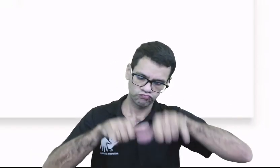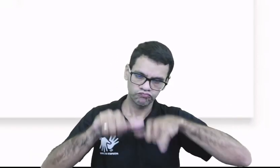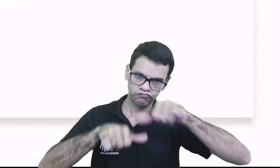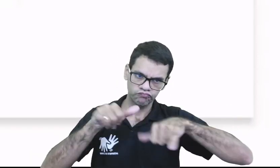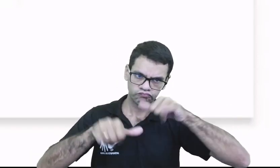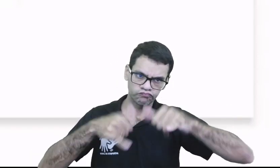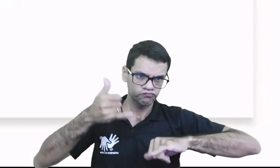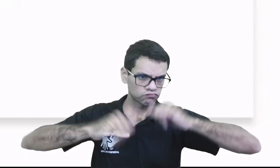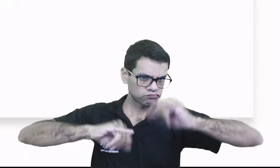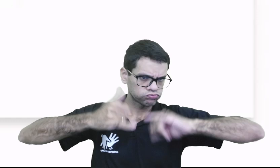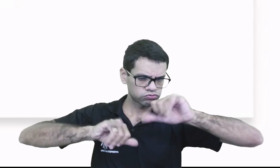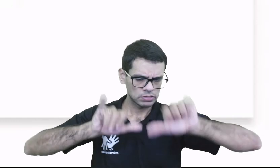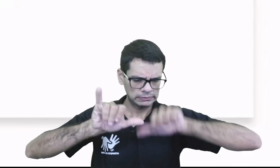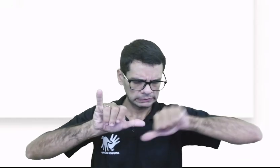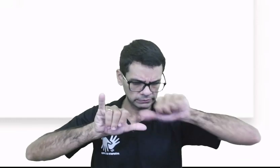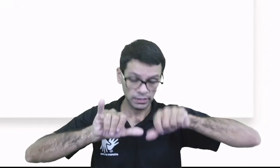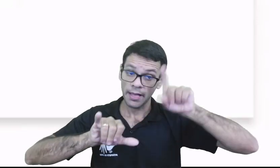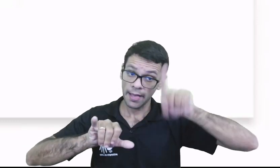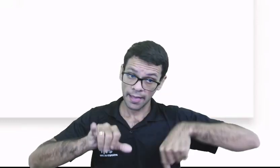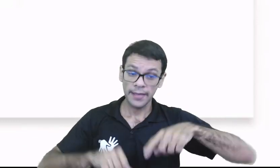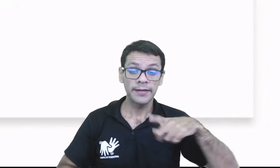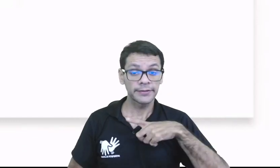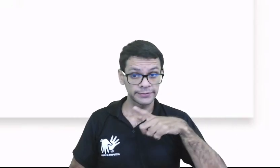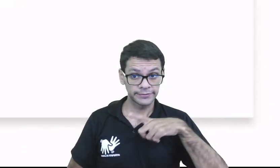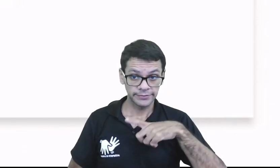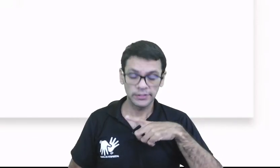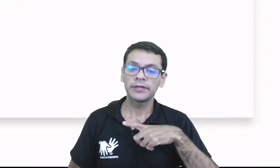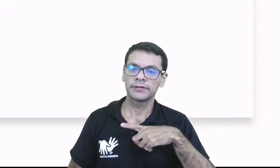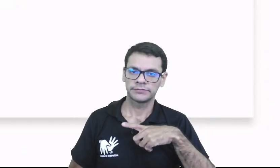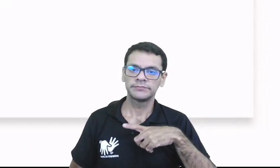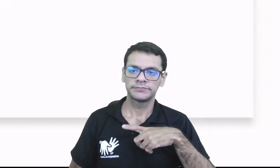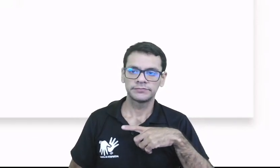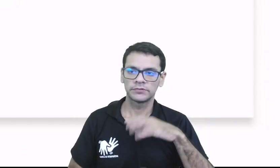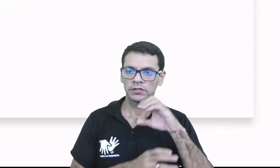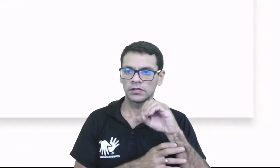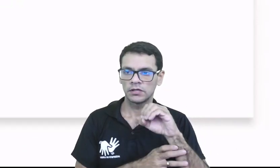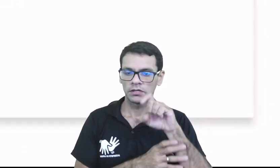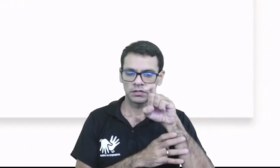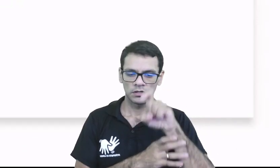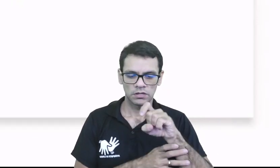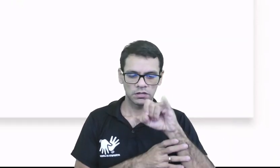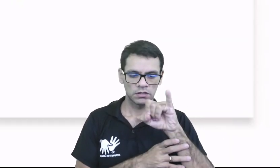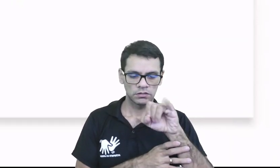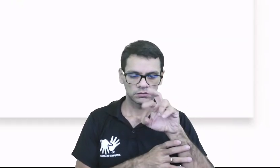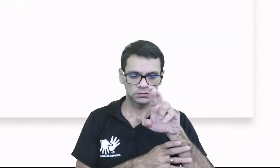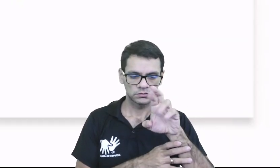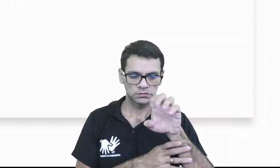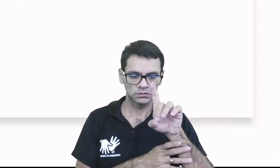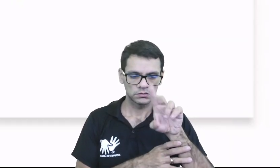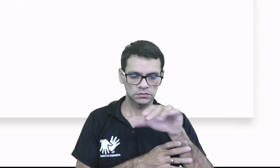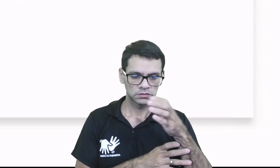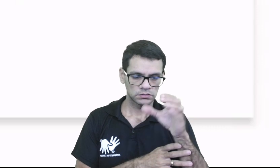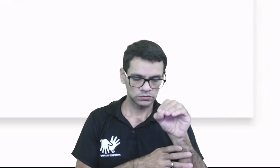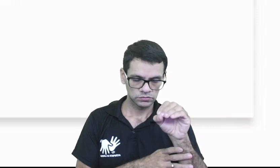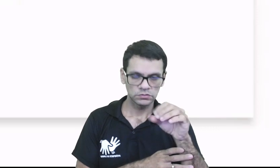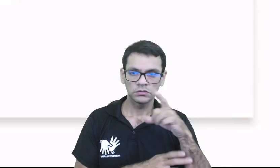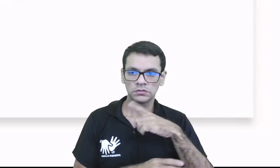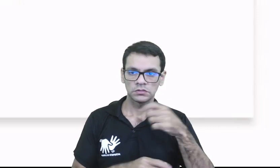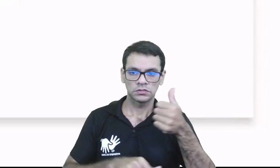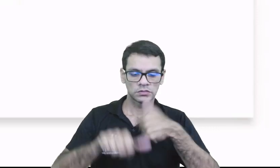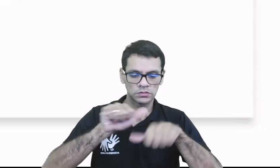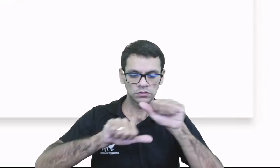E dentre esses tipos de reações químicas, existe a reação de oxirredução, que é onde vai haver essa troca de